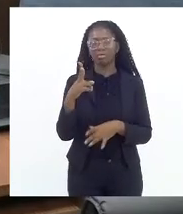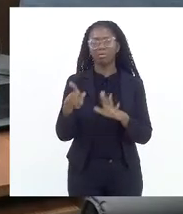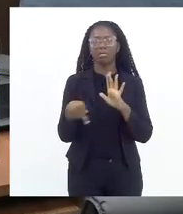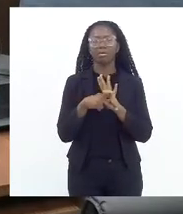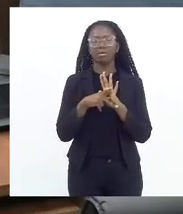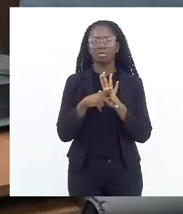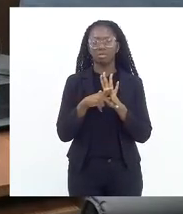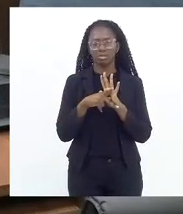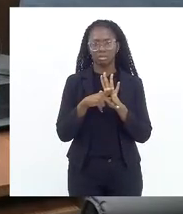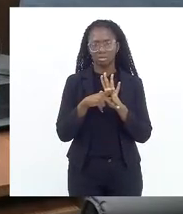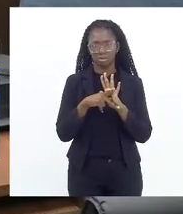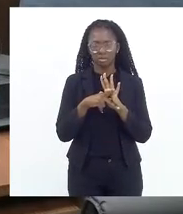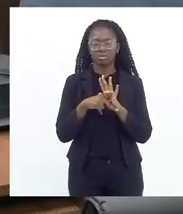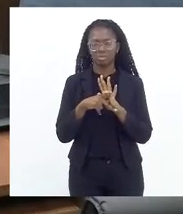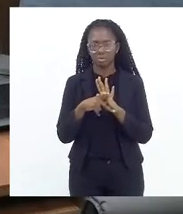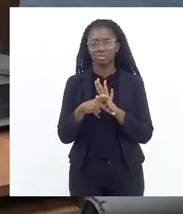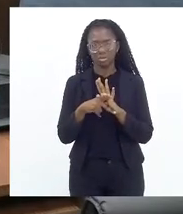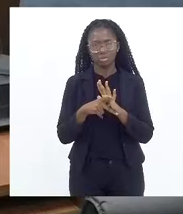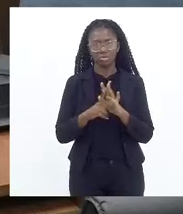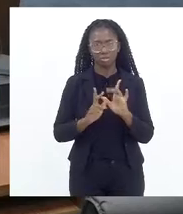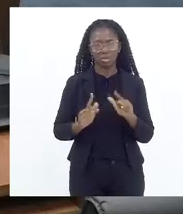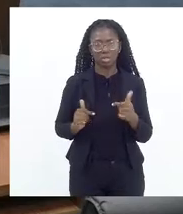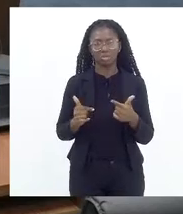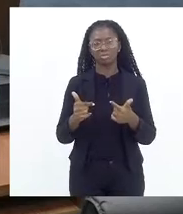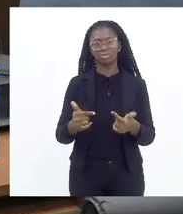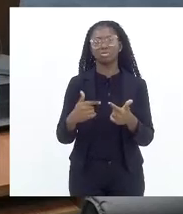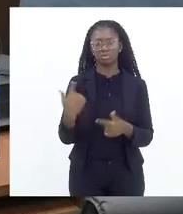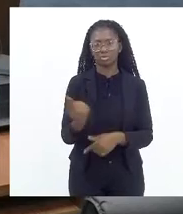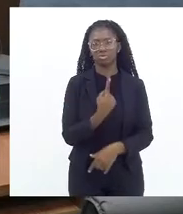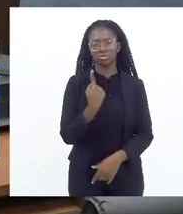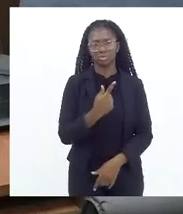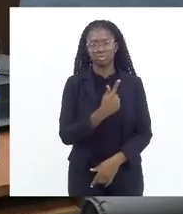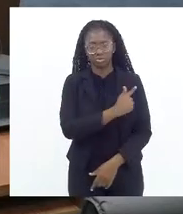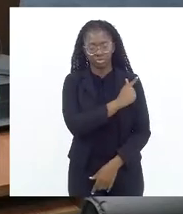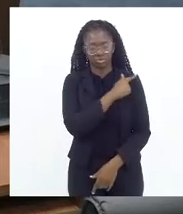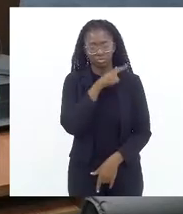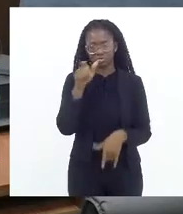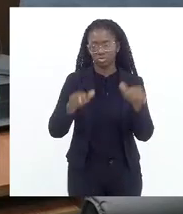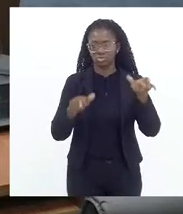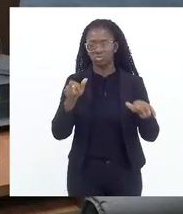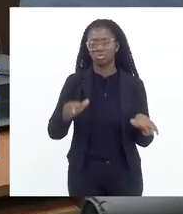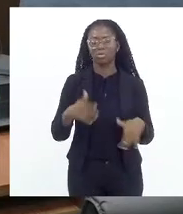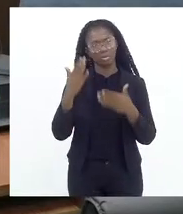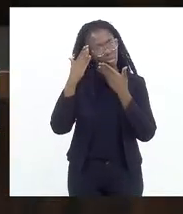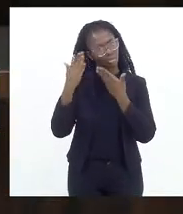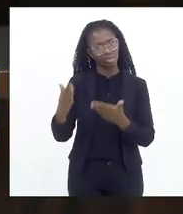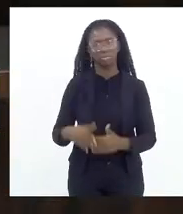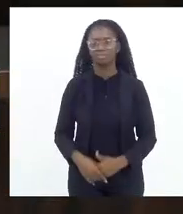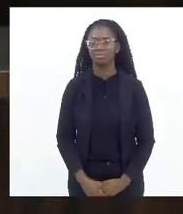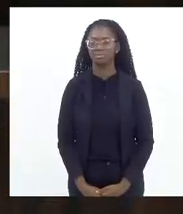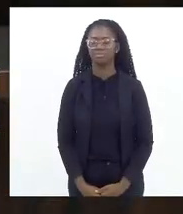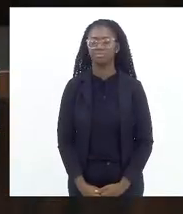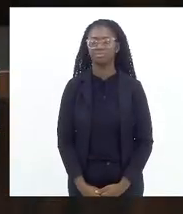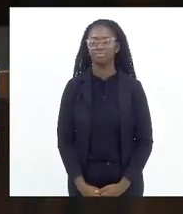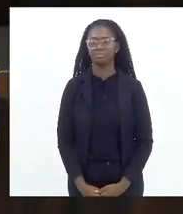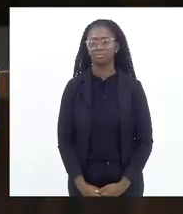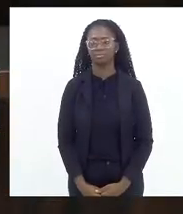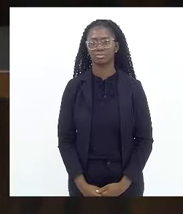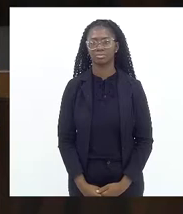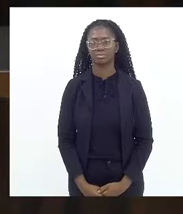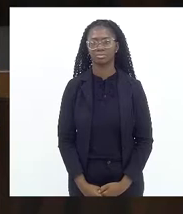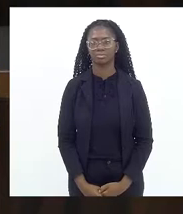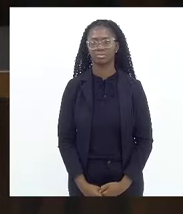parte inerente da atuação dos nossos gestores. Obrigada. Eu queria aqui